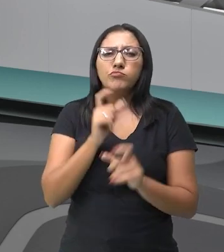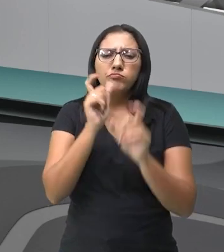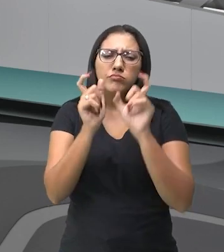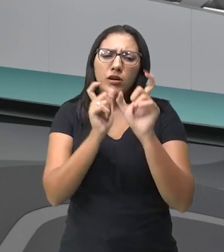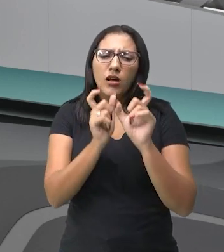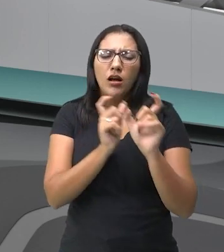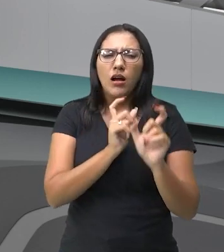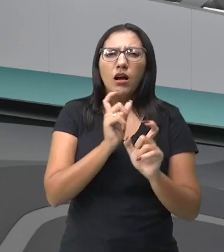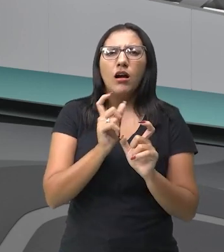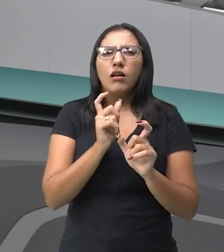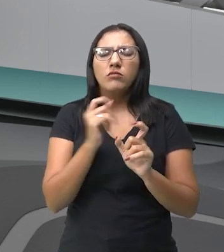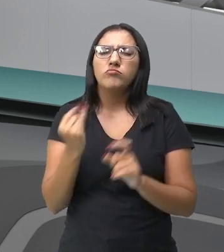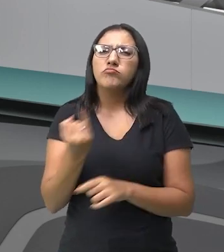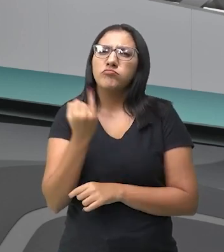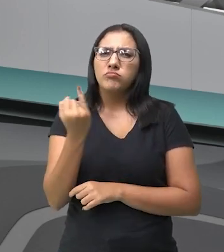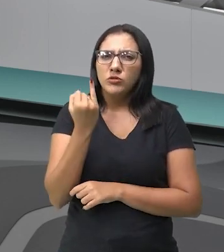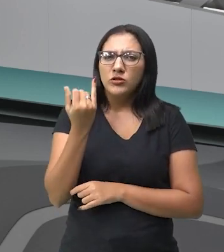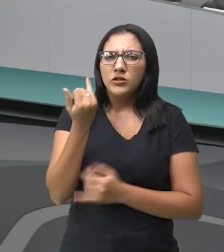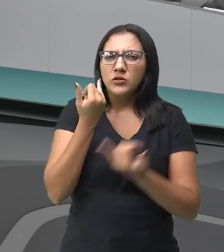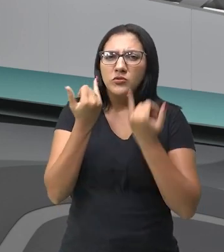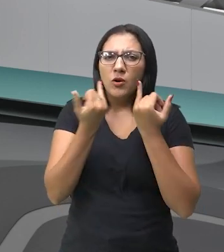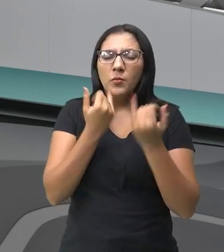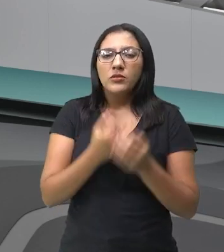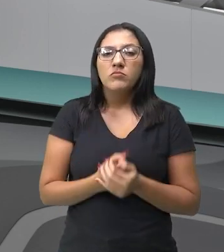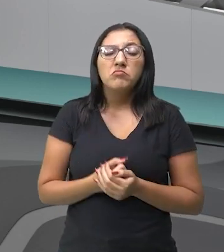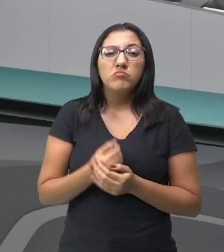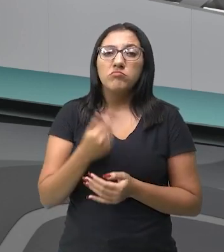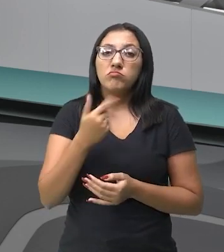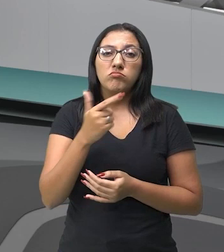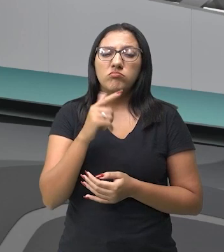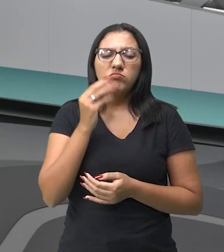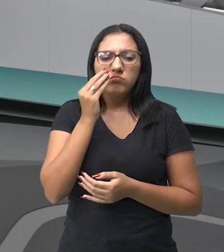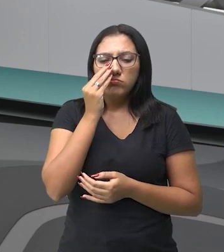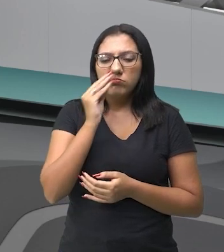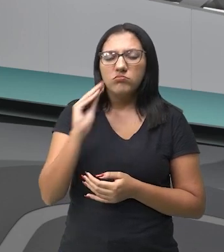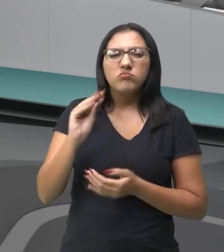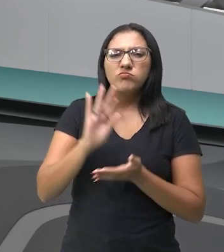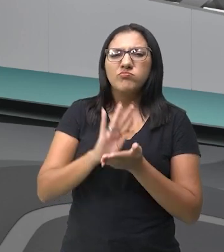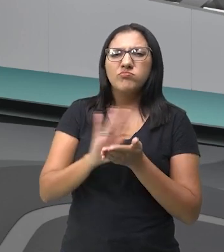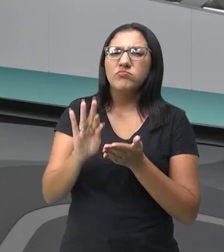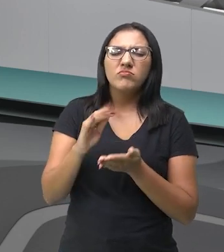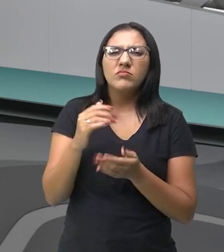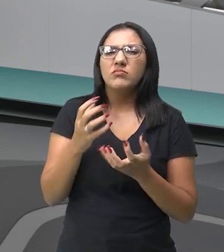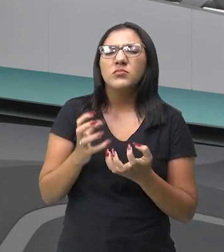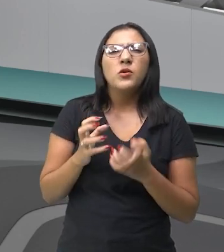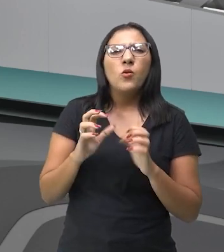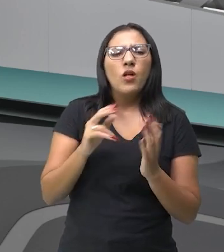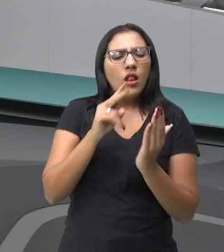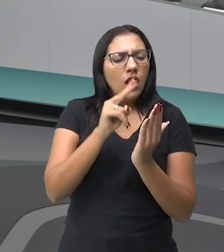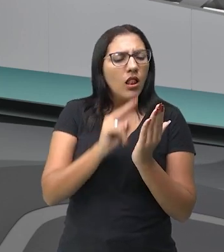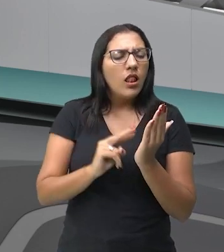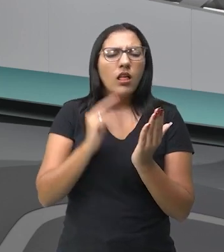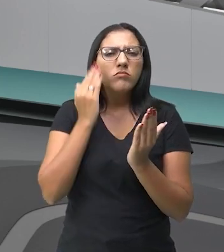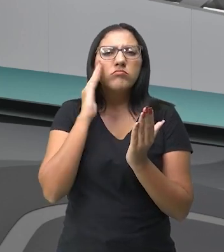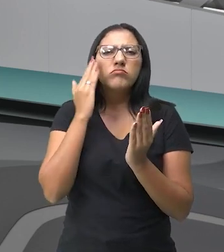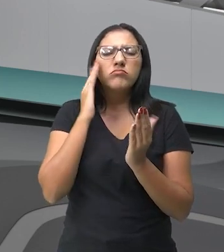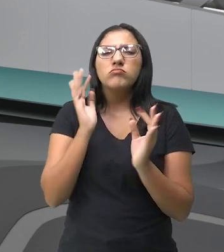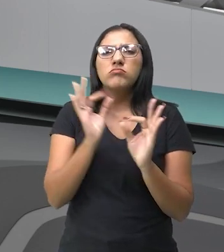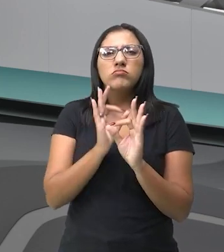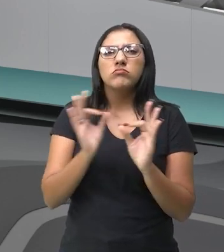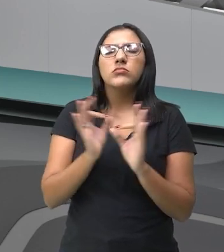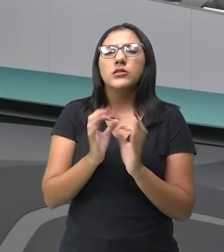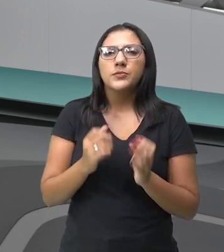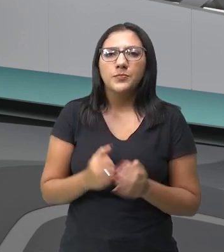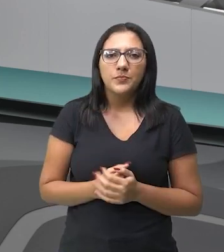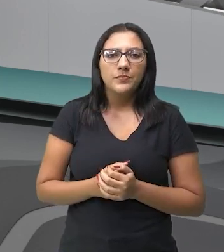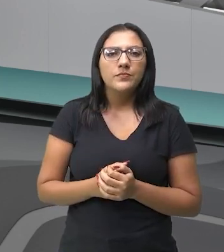se trata, e aí a função do infográfico, que é justamente organizar informações de maneira visual, atrativa ao leitor,